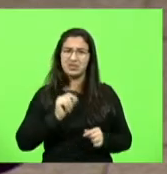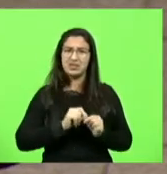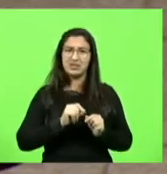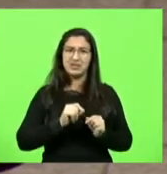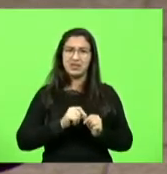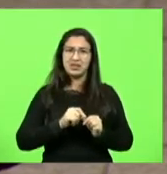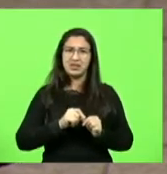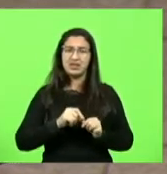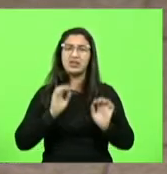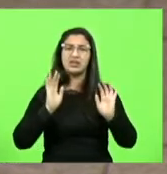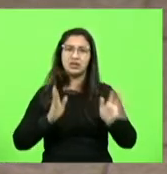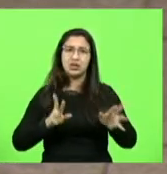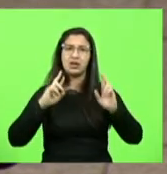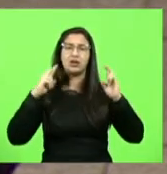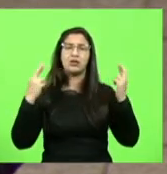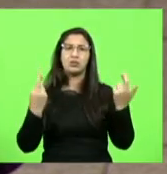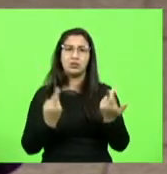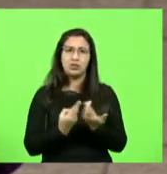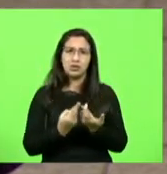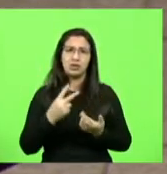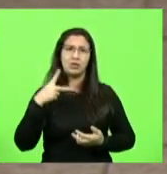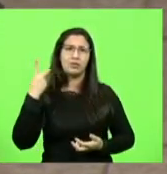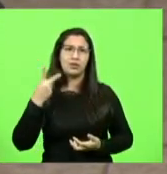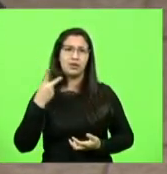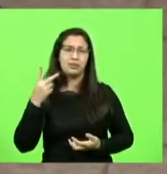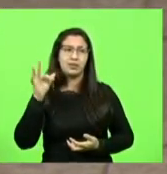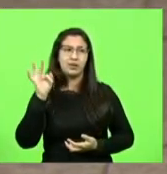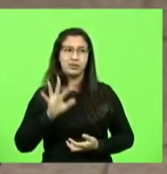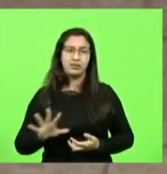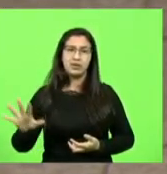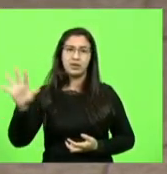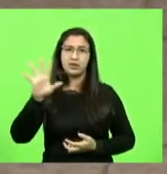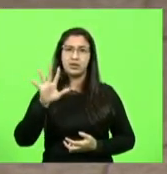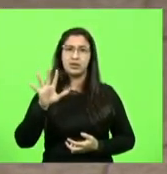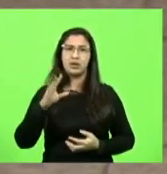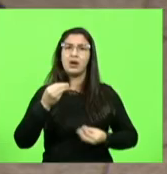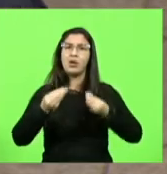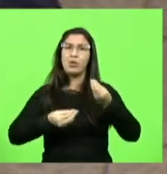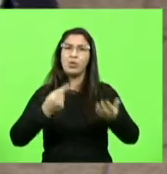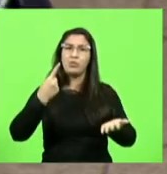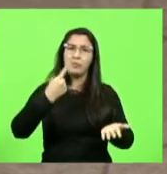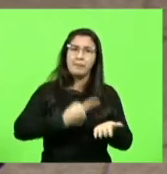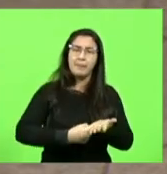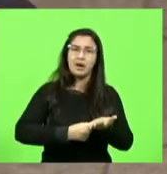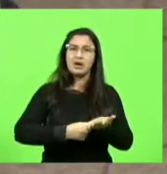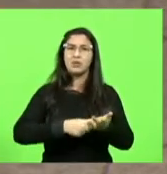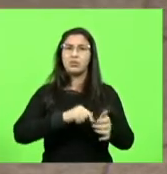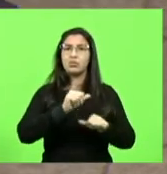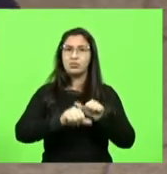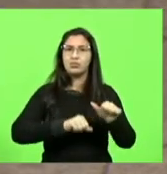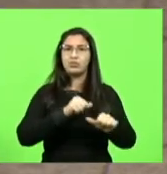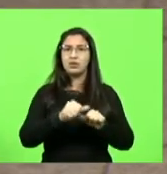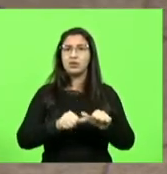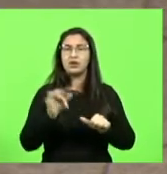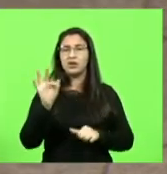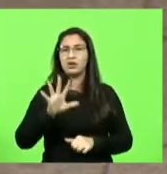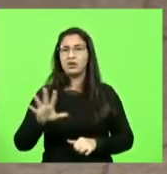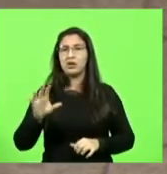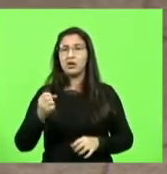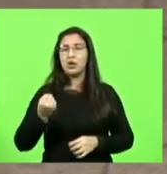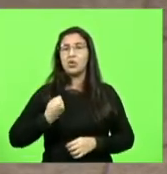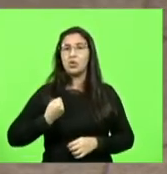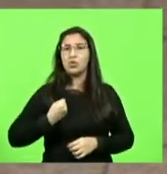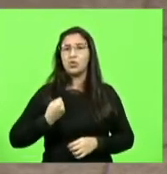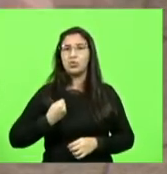reunião no Parlamento Federal para rever esse pacto federativo, o número de deputados federais por